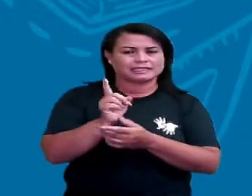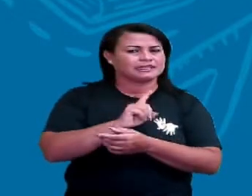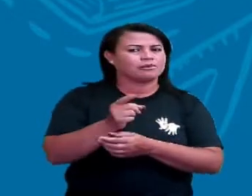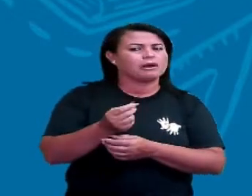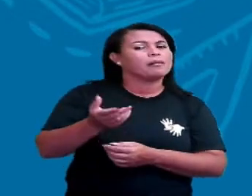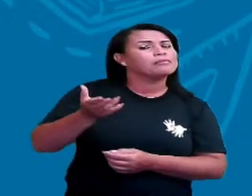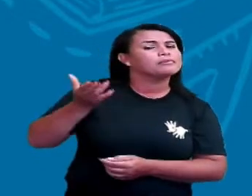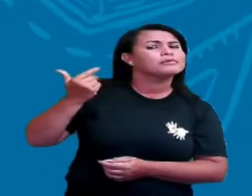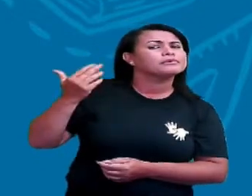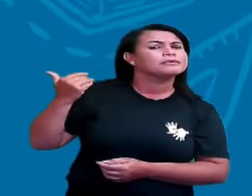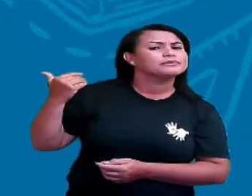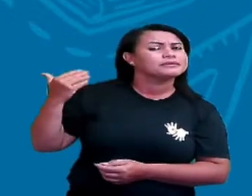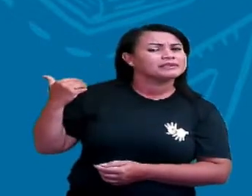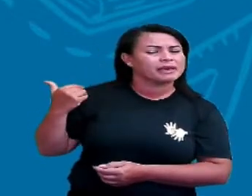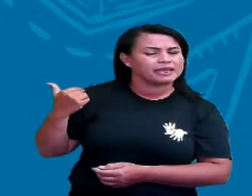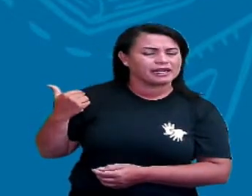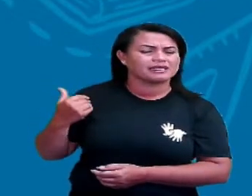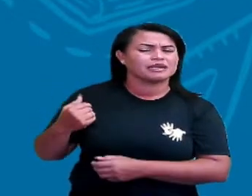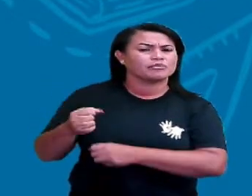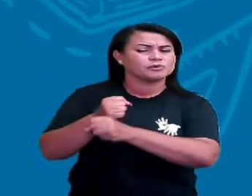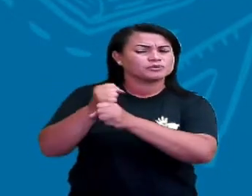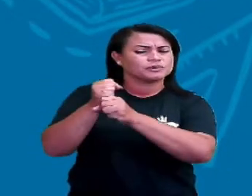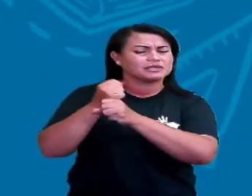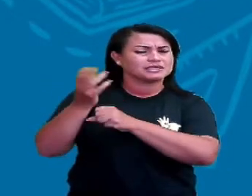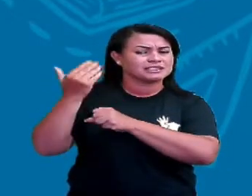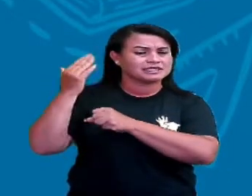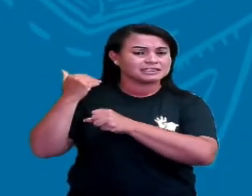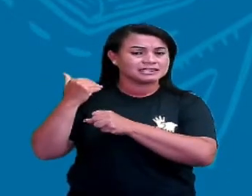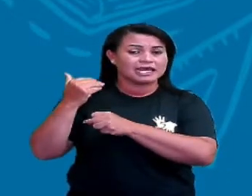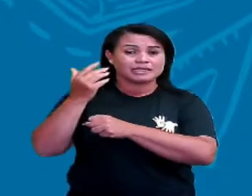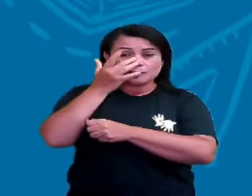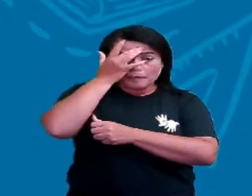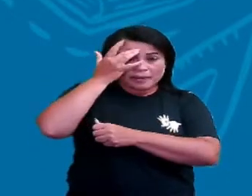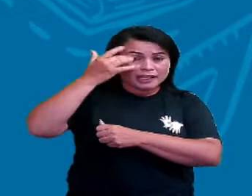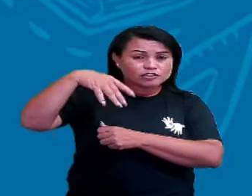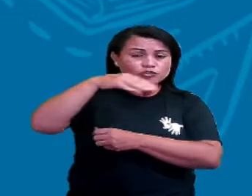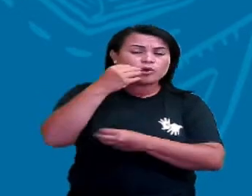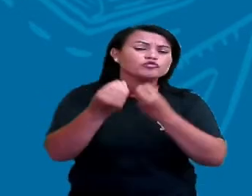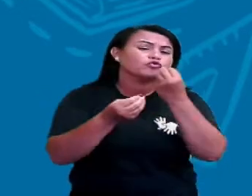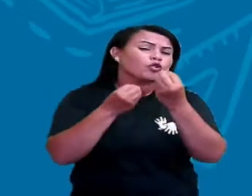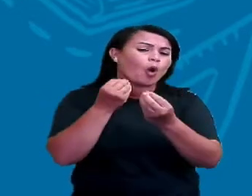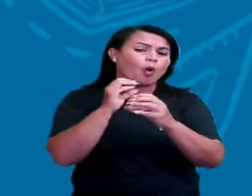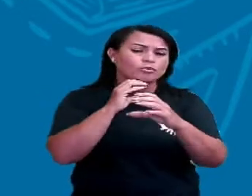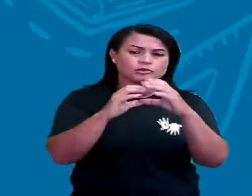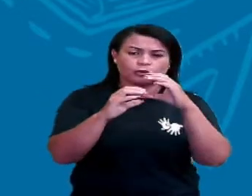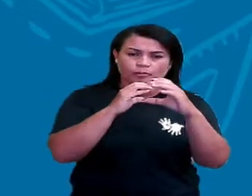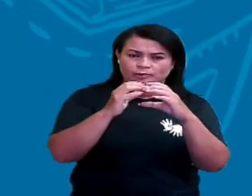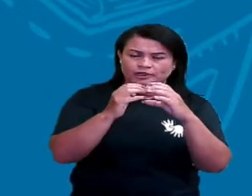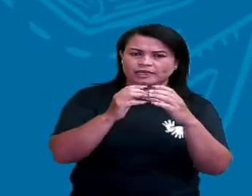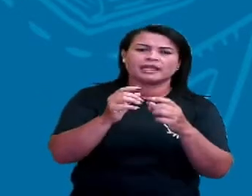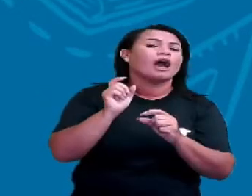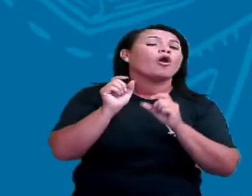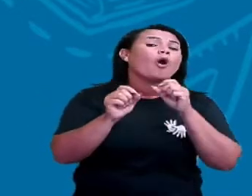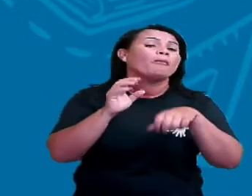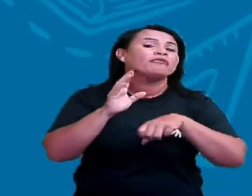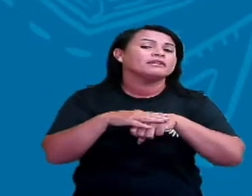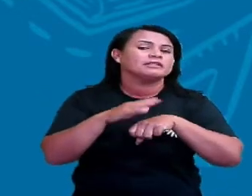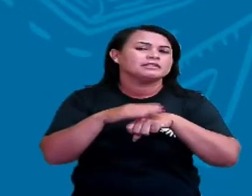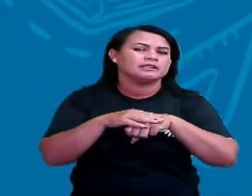muito tempo atrás, os homens, quando queriam se comunicar, eles